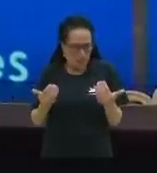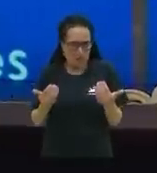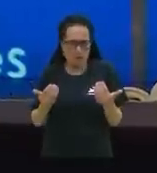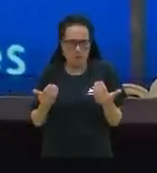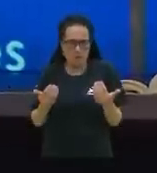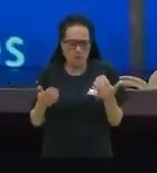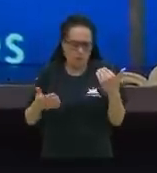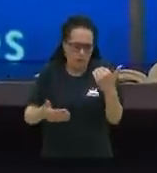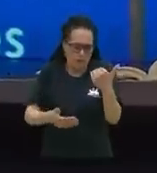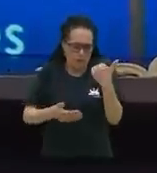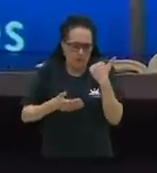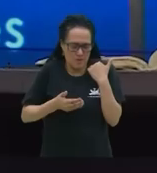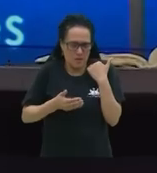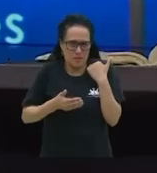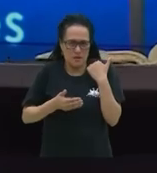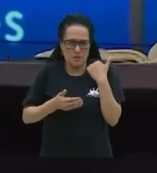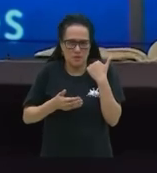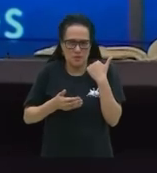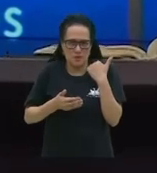a criança